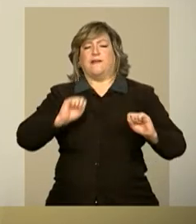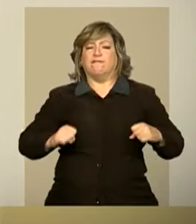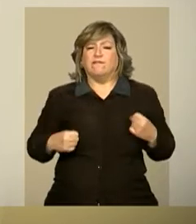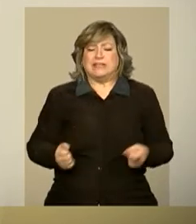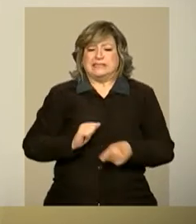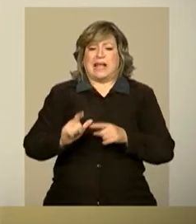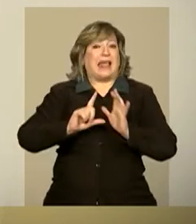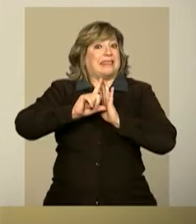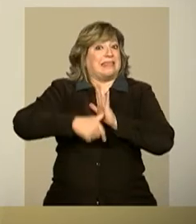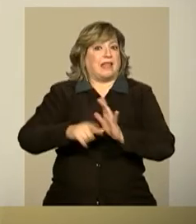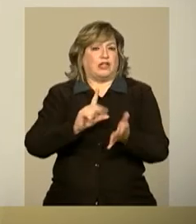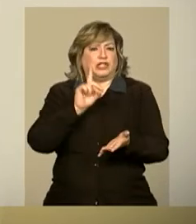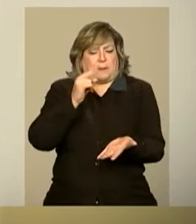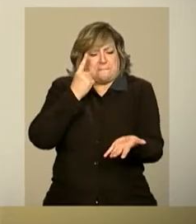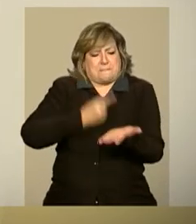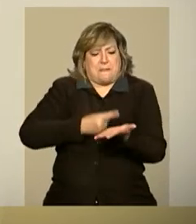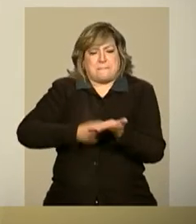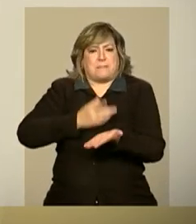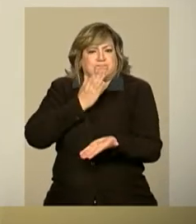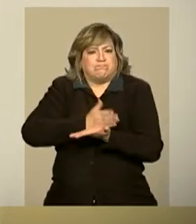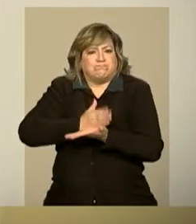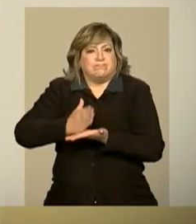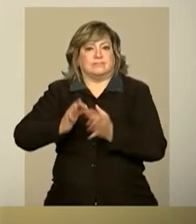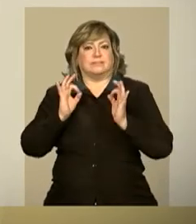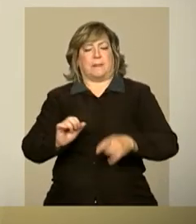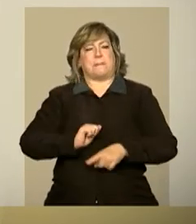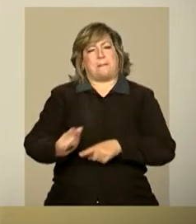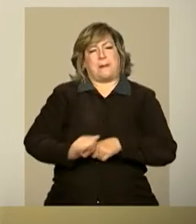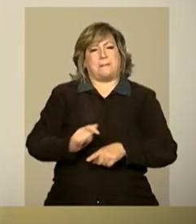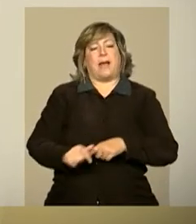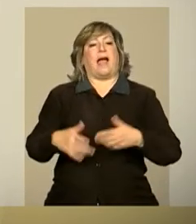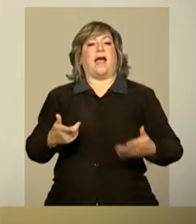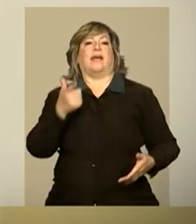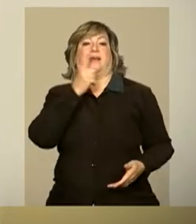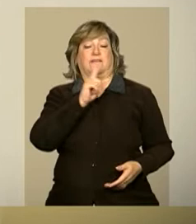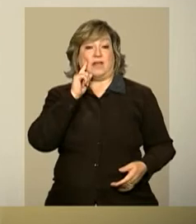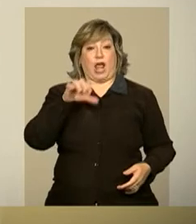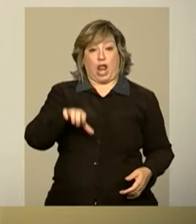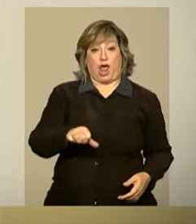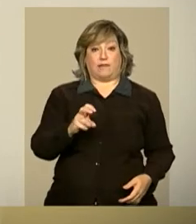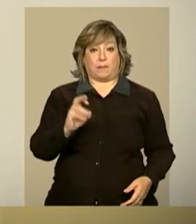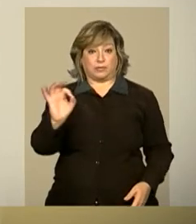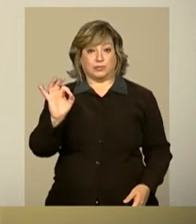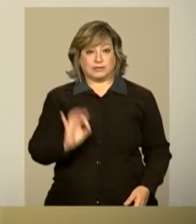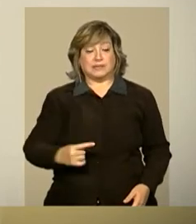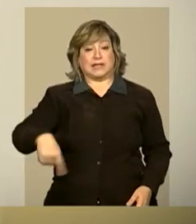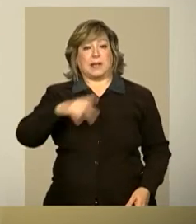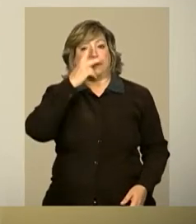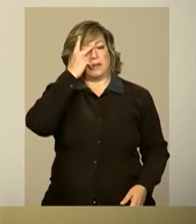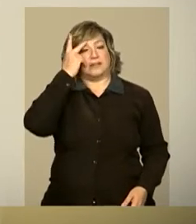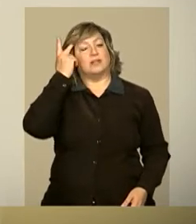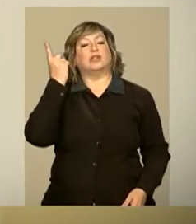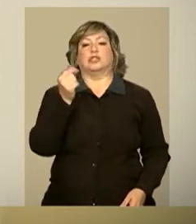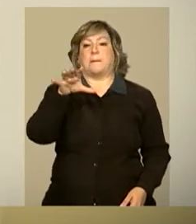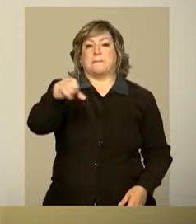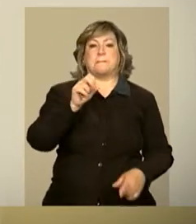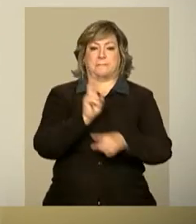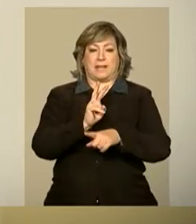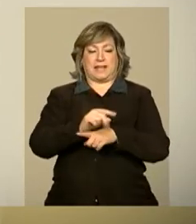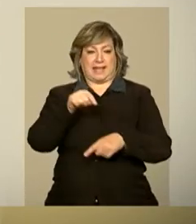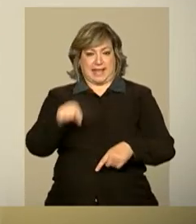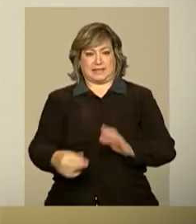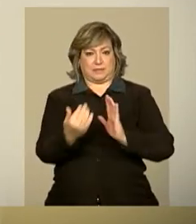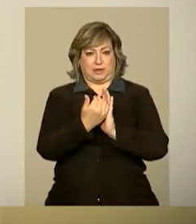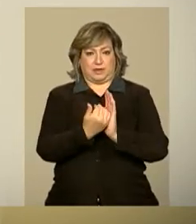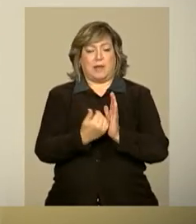para não atrasar o pagamento das parcelas do empréstimo veja só noventa e cinco porcento das pessoas que tomam empréstimos no